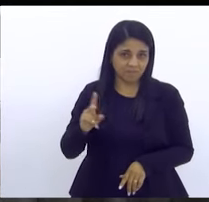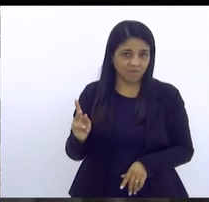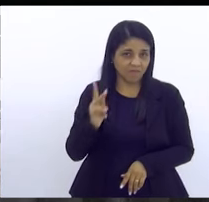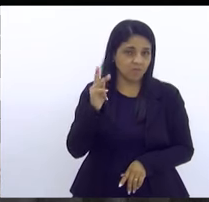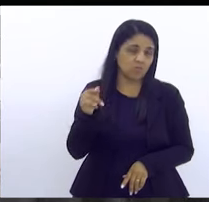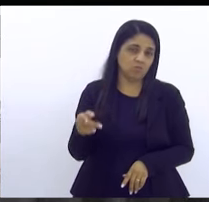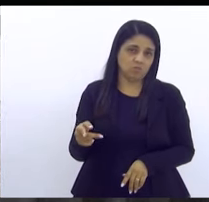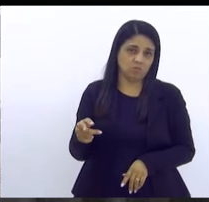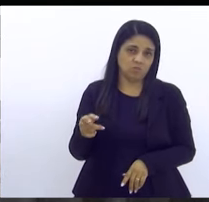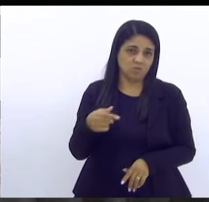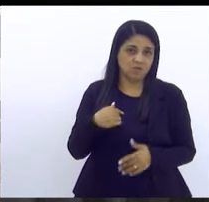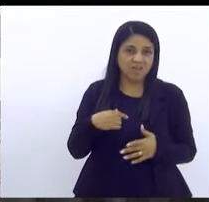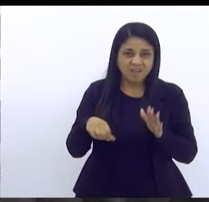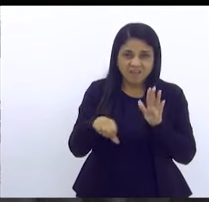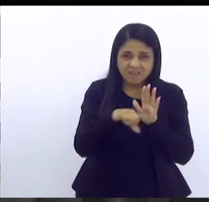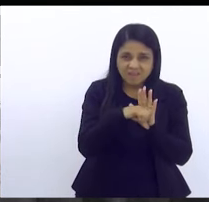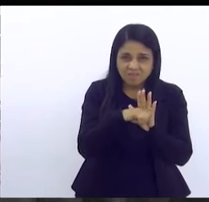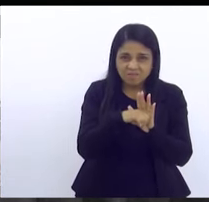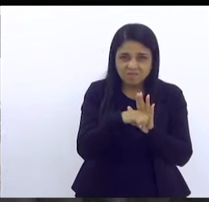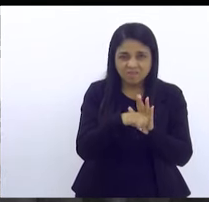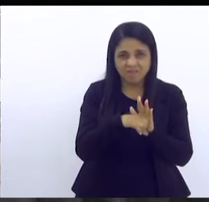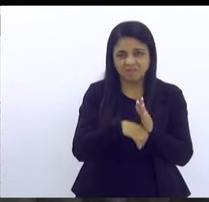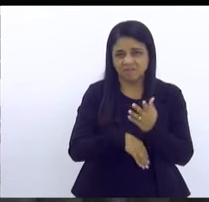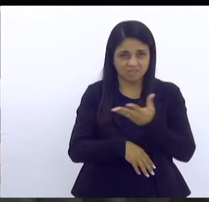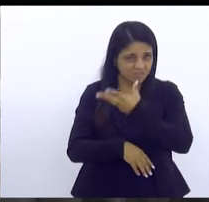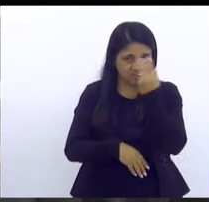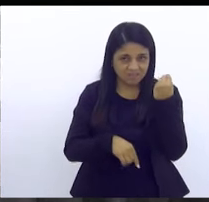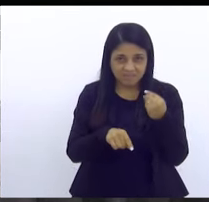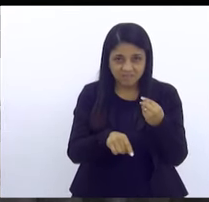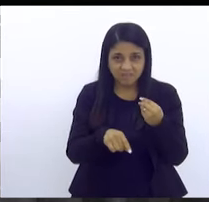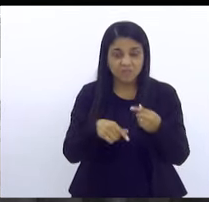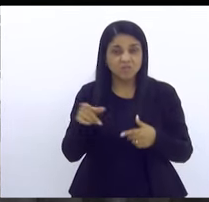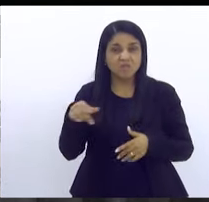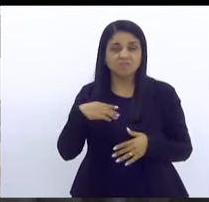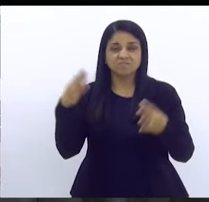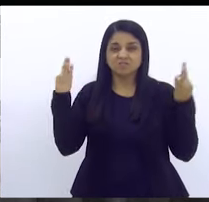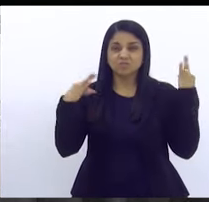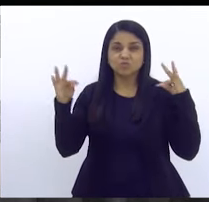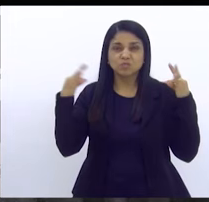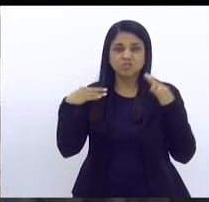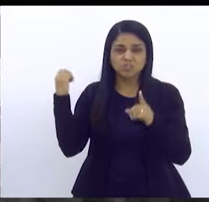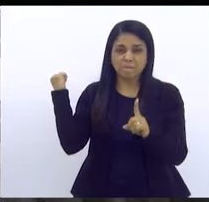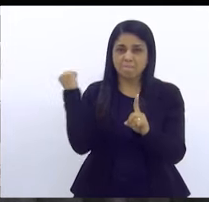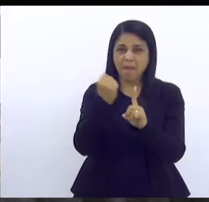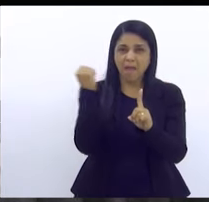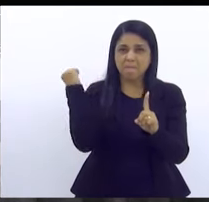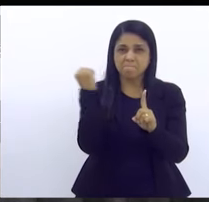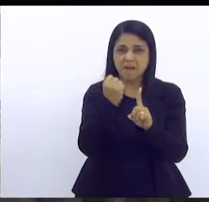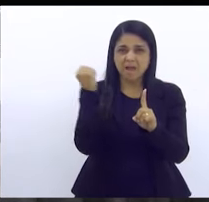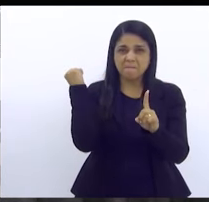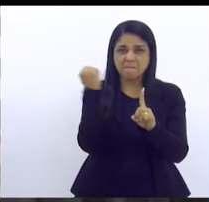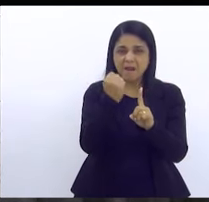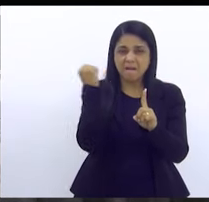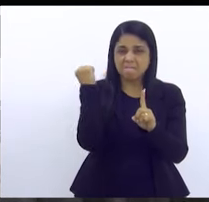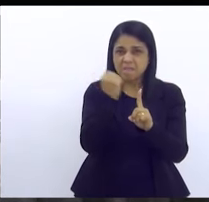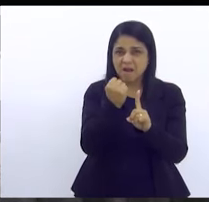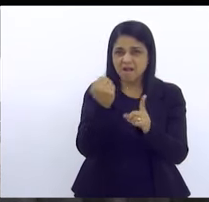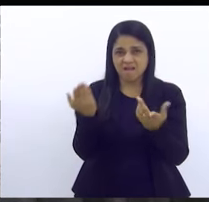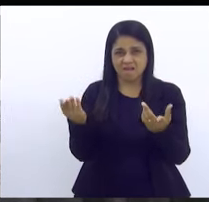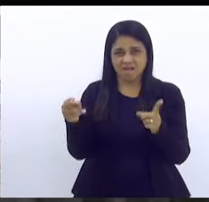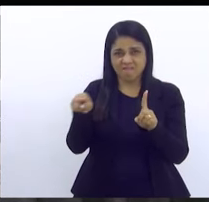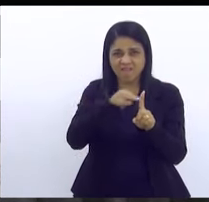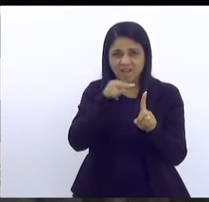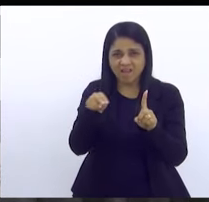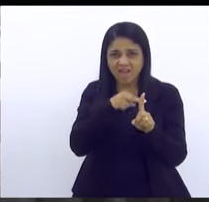impune. Nós assistimos um turista que foi morto a facadas. Nós assistimos